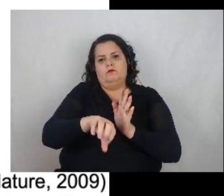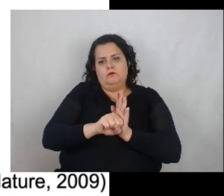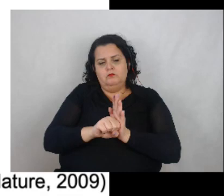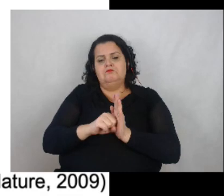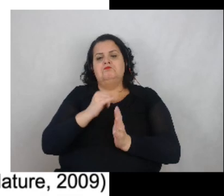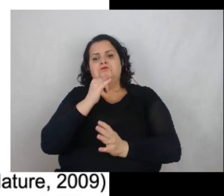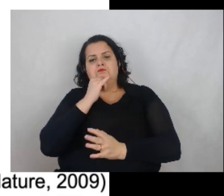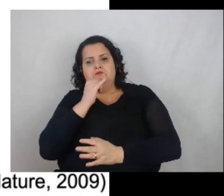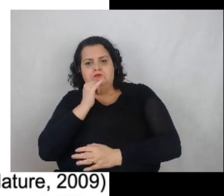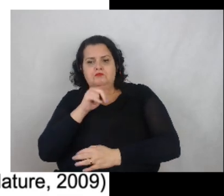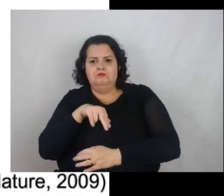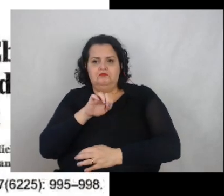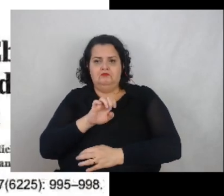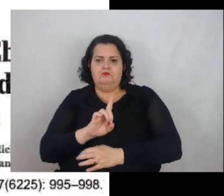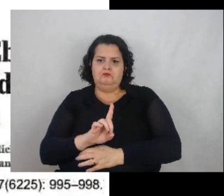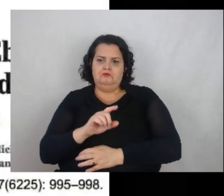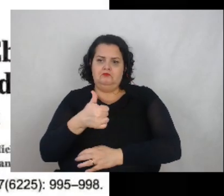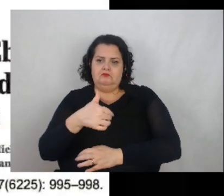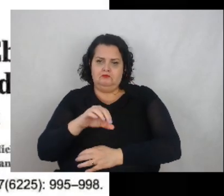a tetrandina.